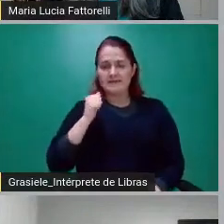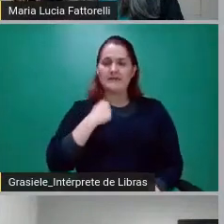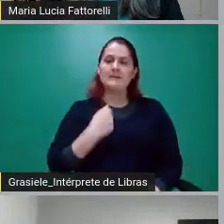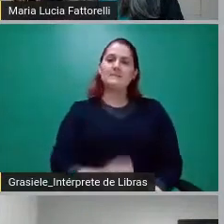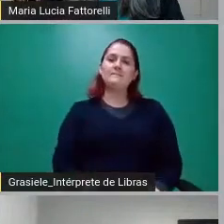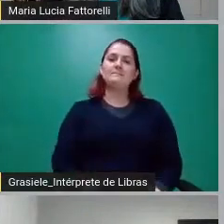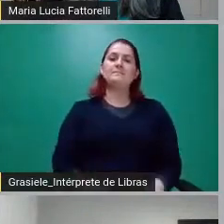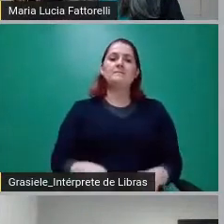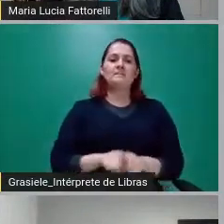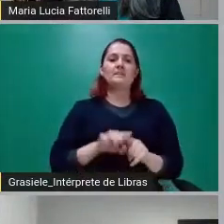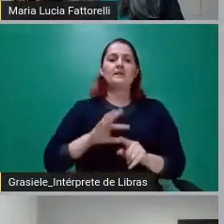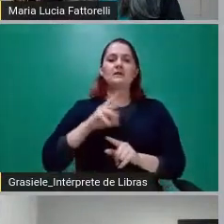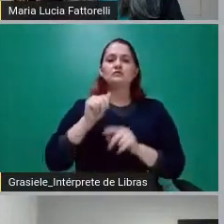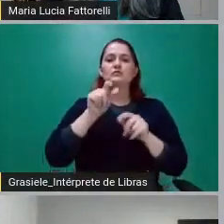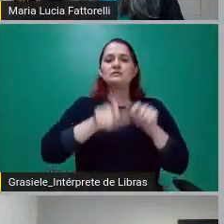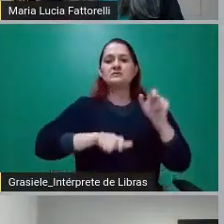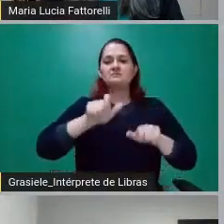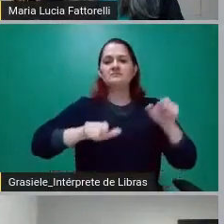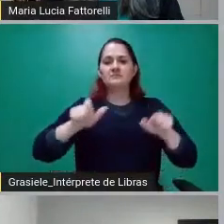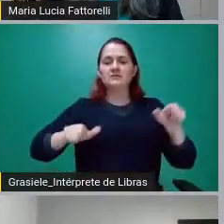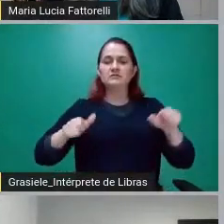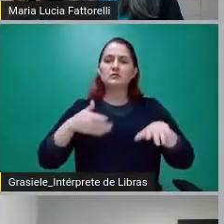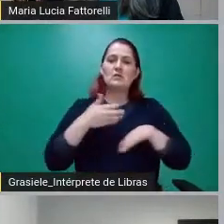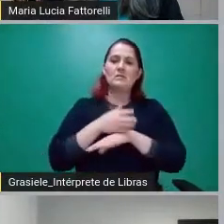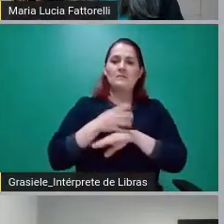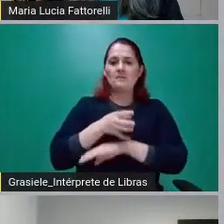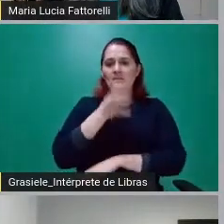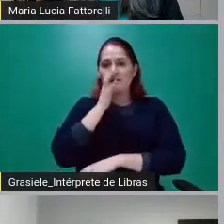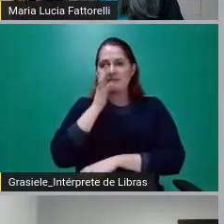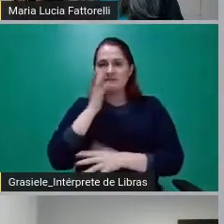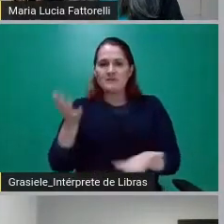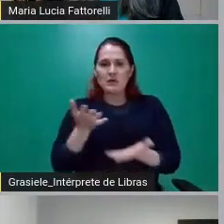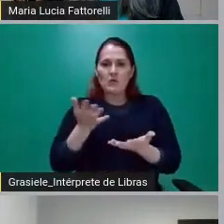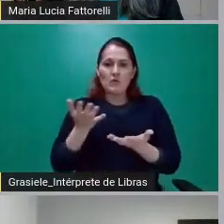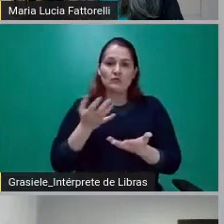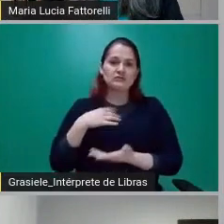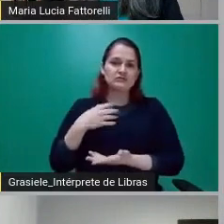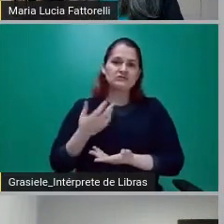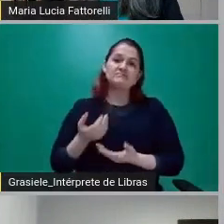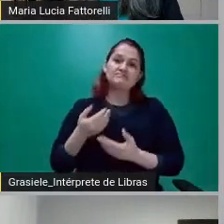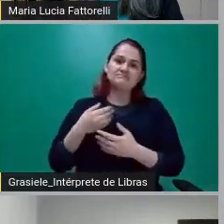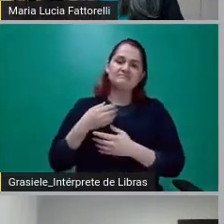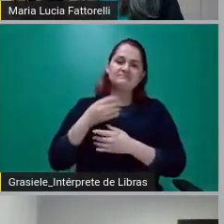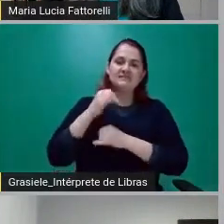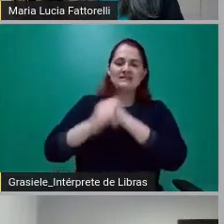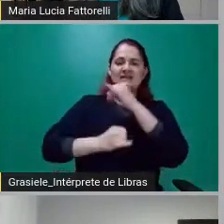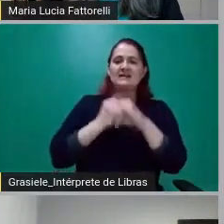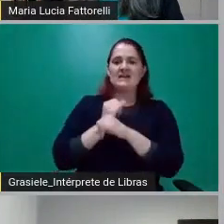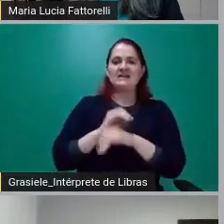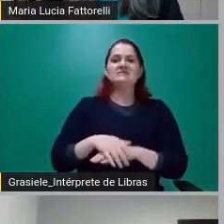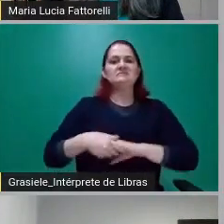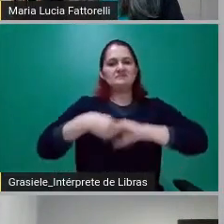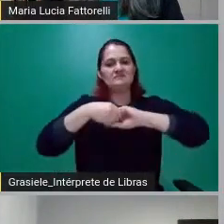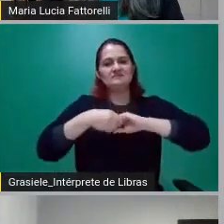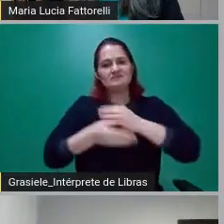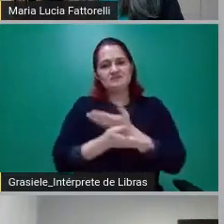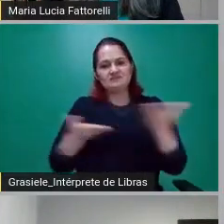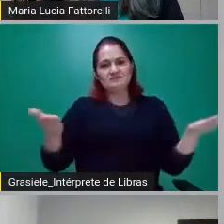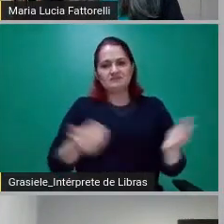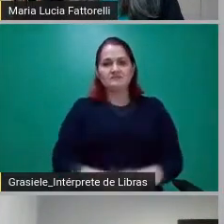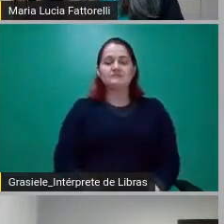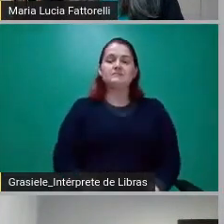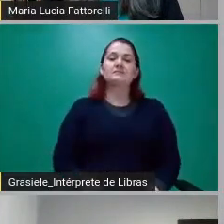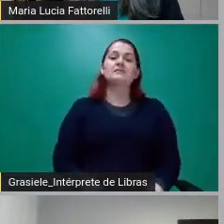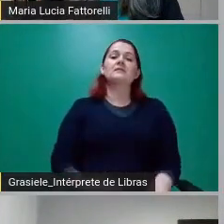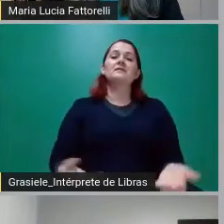e todos os participantes, os homens e mulheres que nos ouvem. Eu quero começar com uma